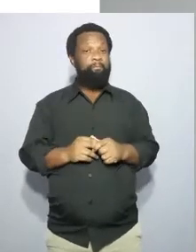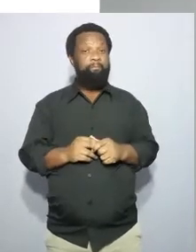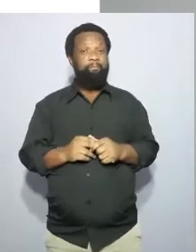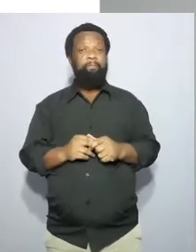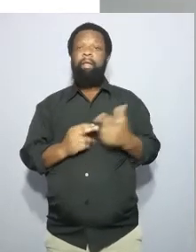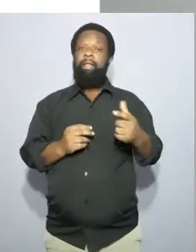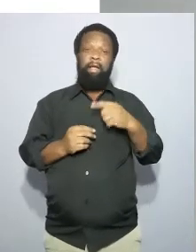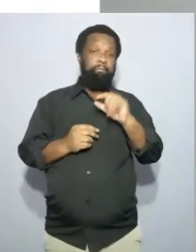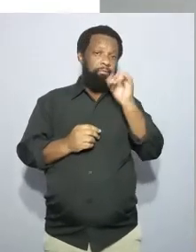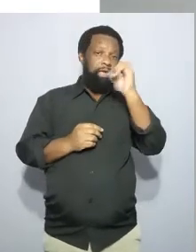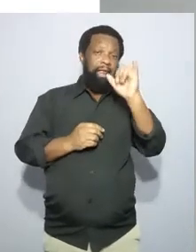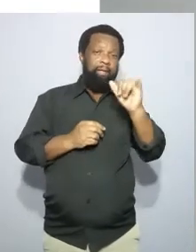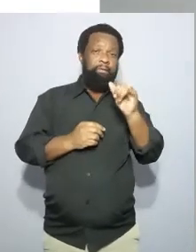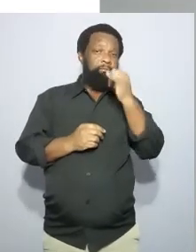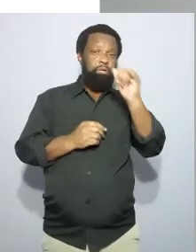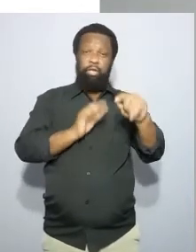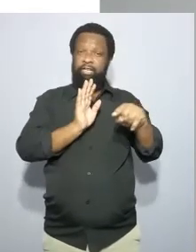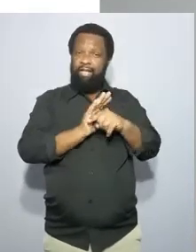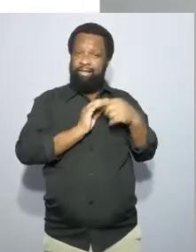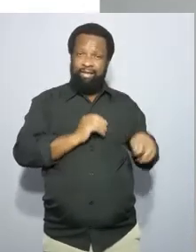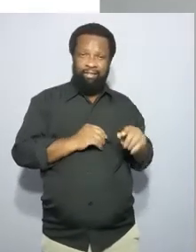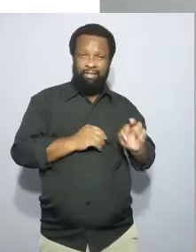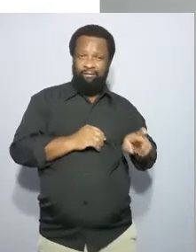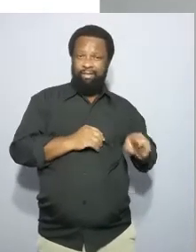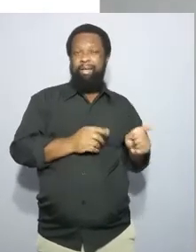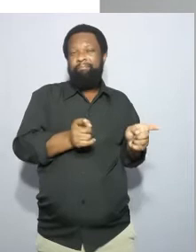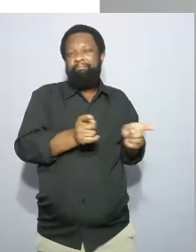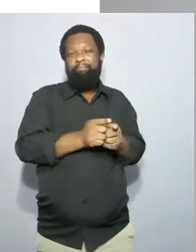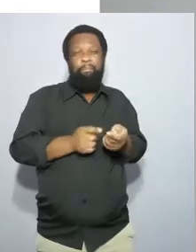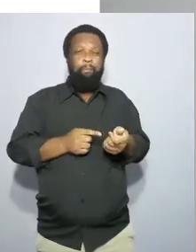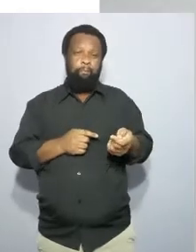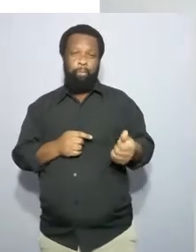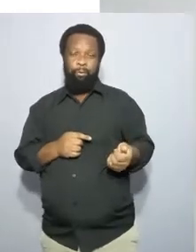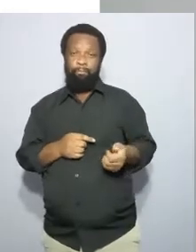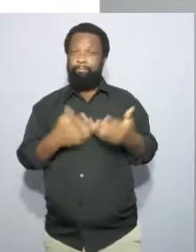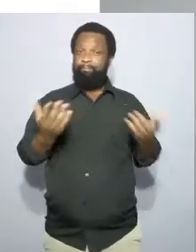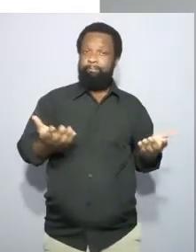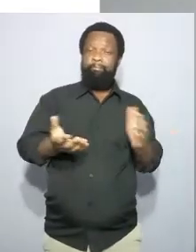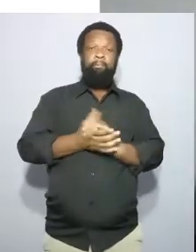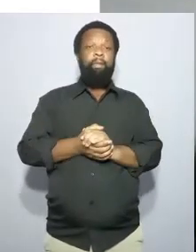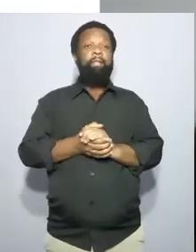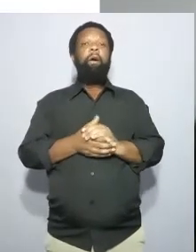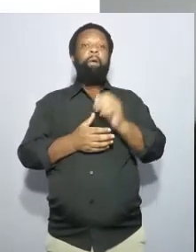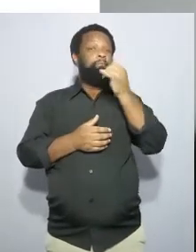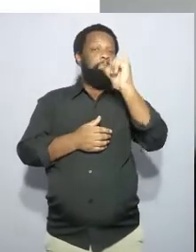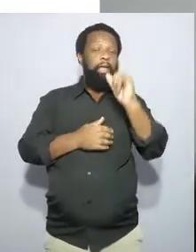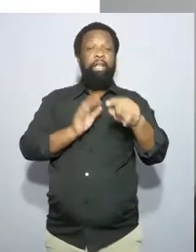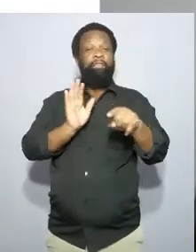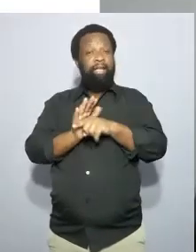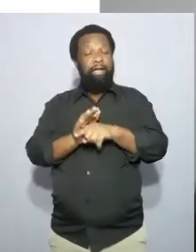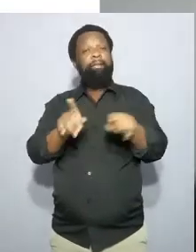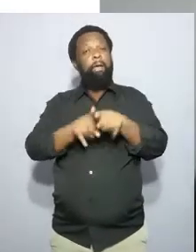a eletronegatividade do frâncio é pequena. Combinado? Então, pessoal, a eletronegatividade também